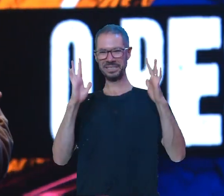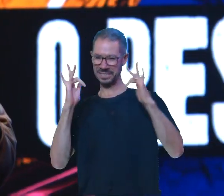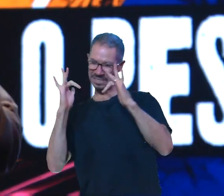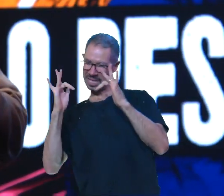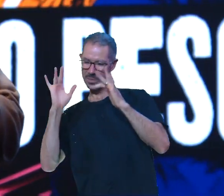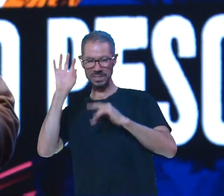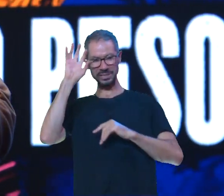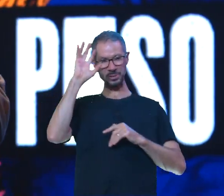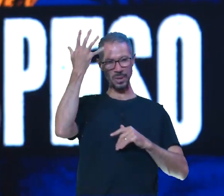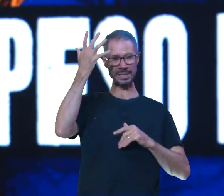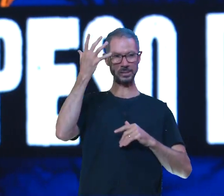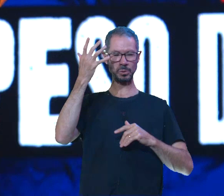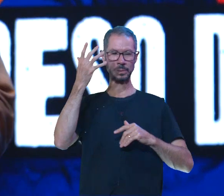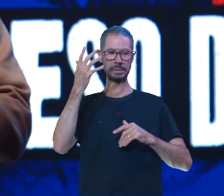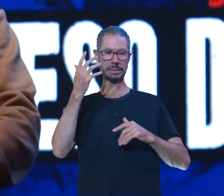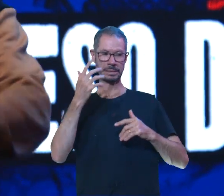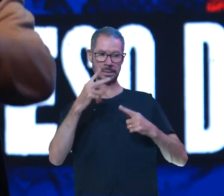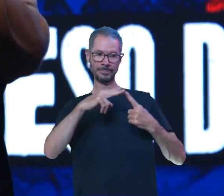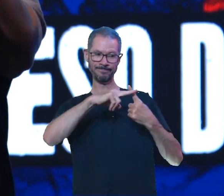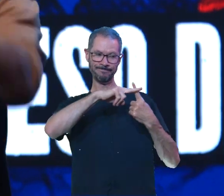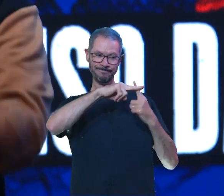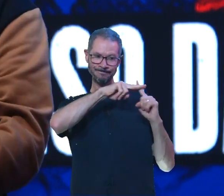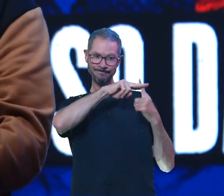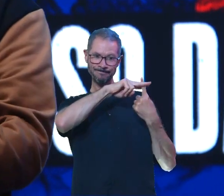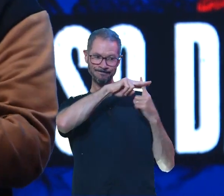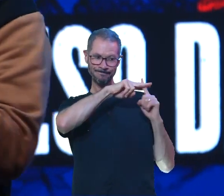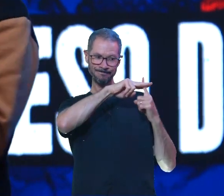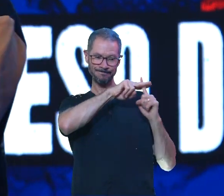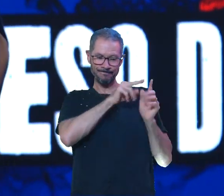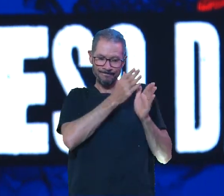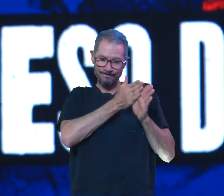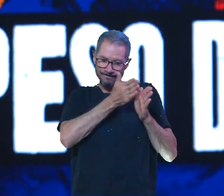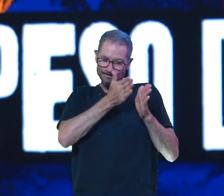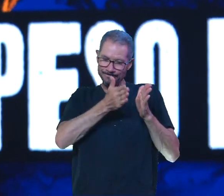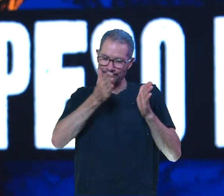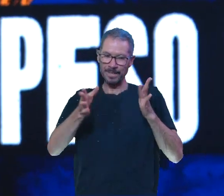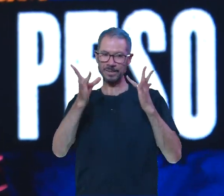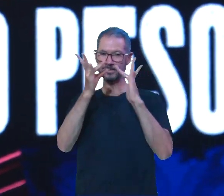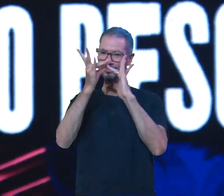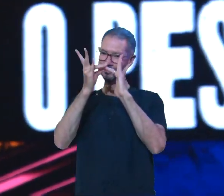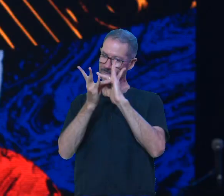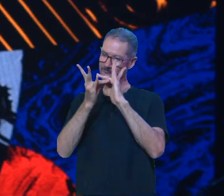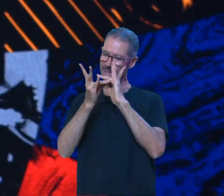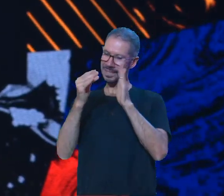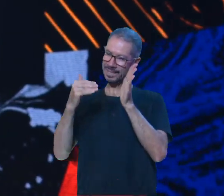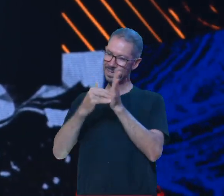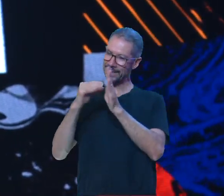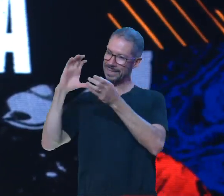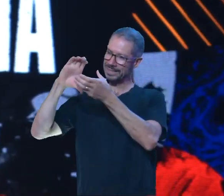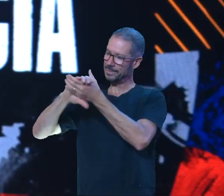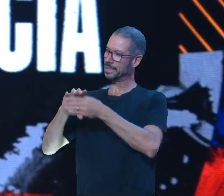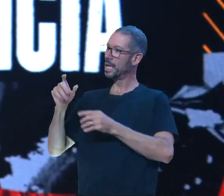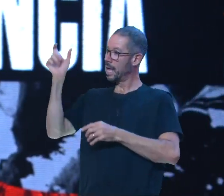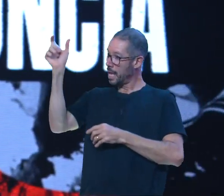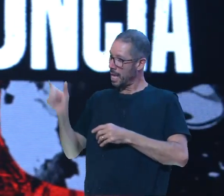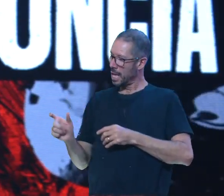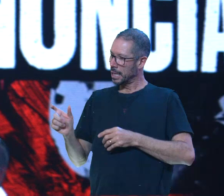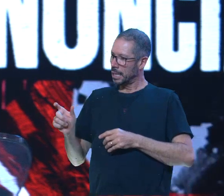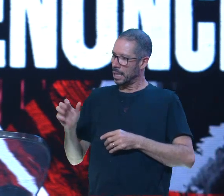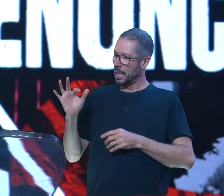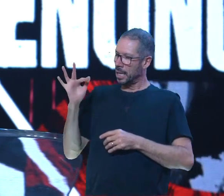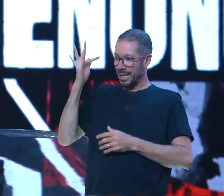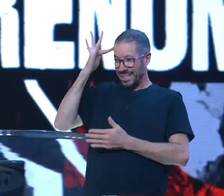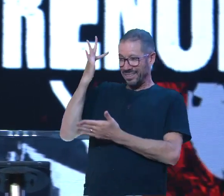algumas situações ainda pendentes para resolver com relação aos próximos passos para noivado e casamento. Ela tinha grandes crises de fé